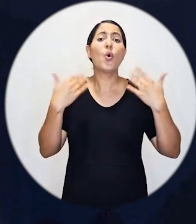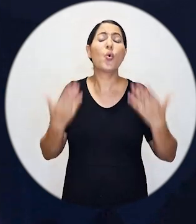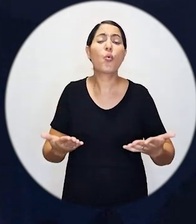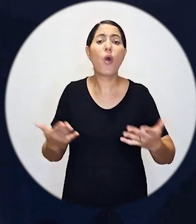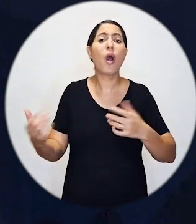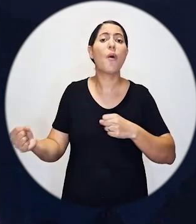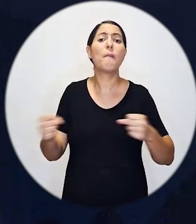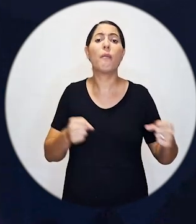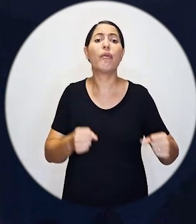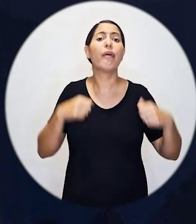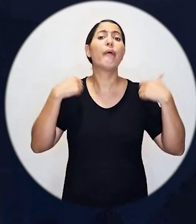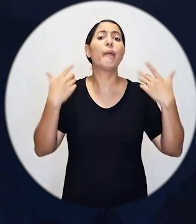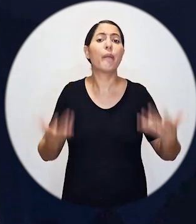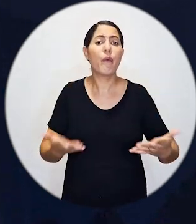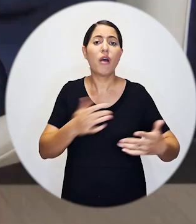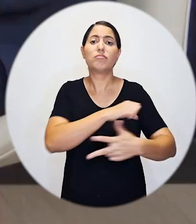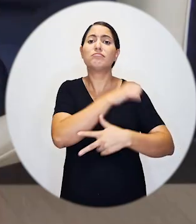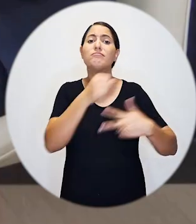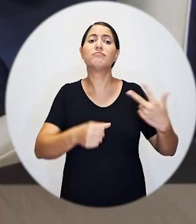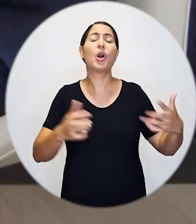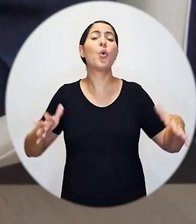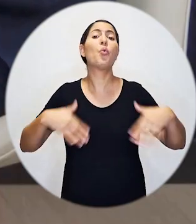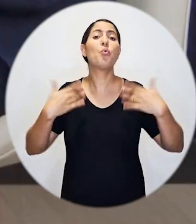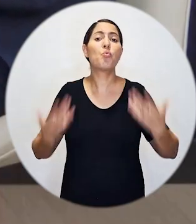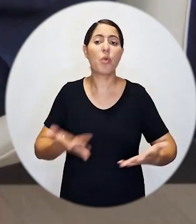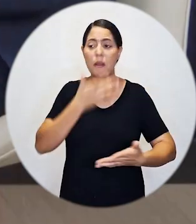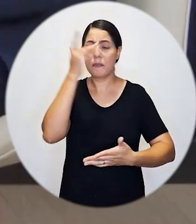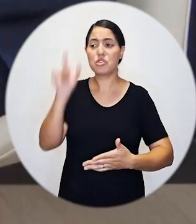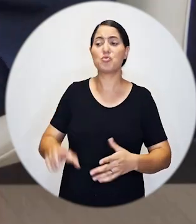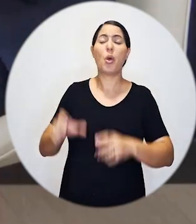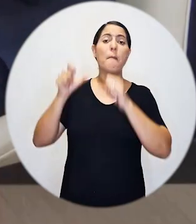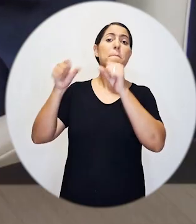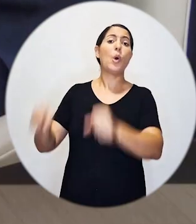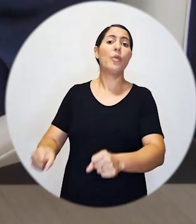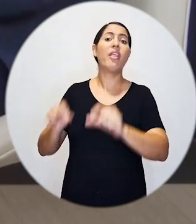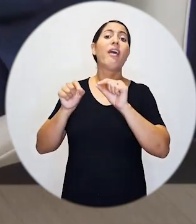sejam quais forem os poderes, sejam quais forem os poderosos, em favor da defesa